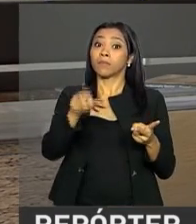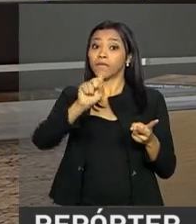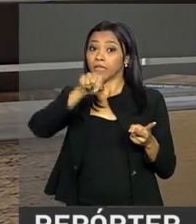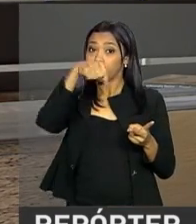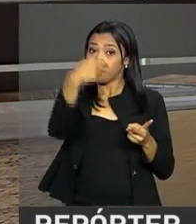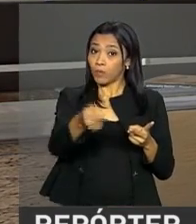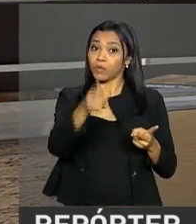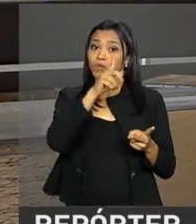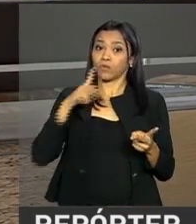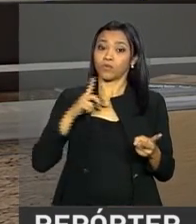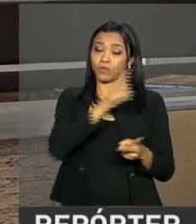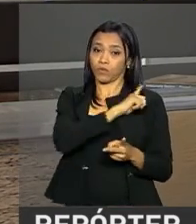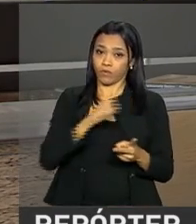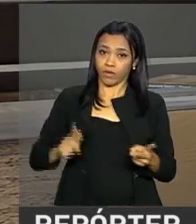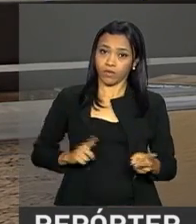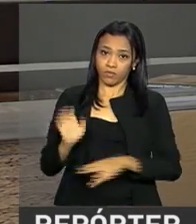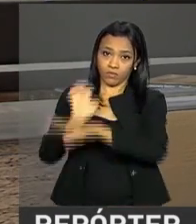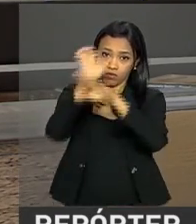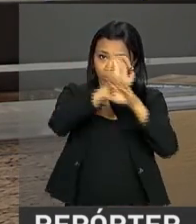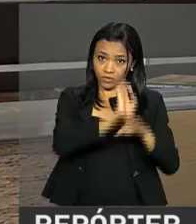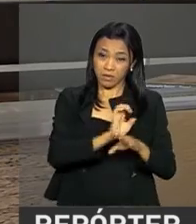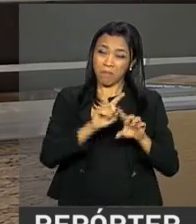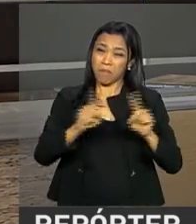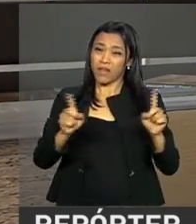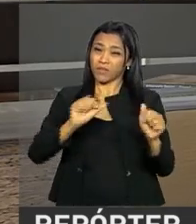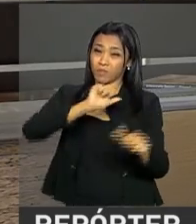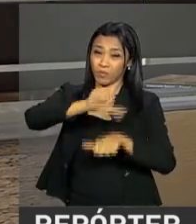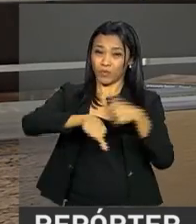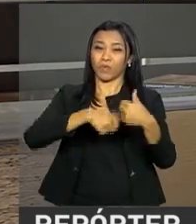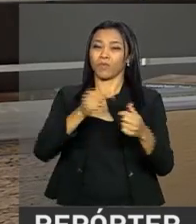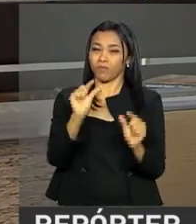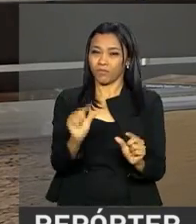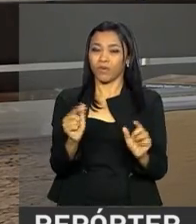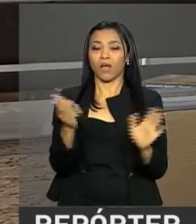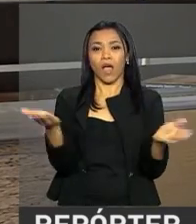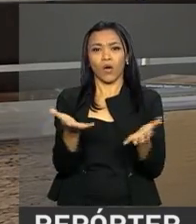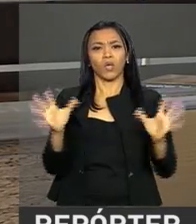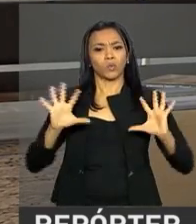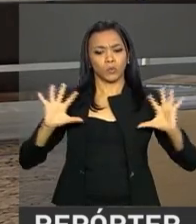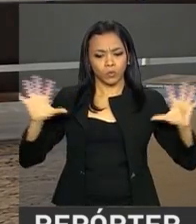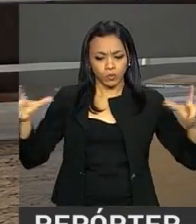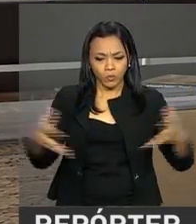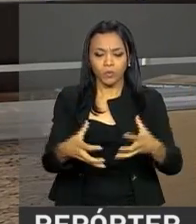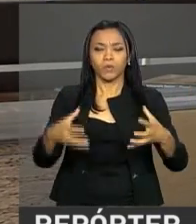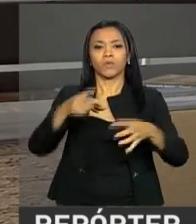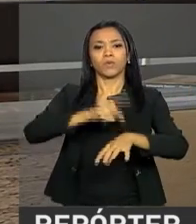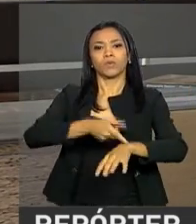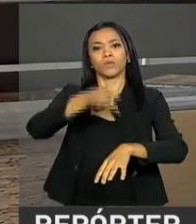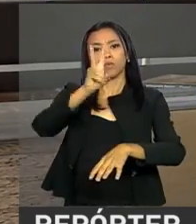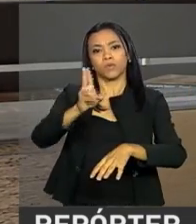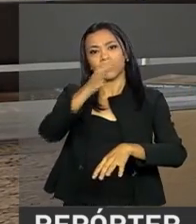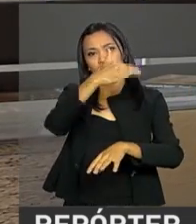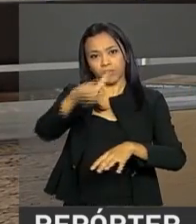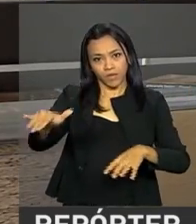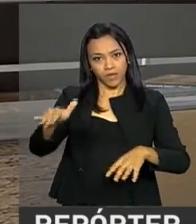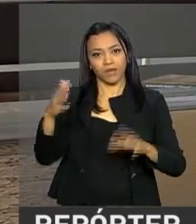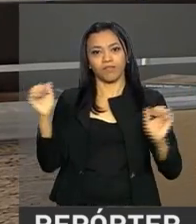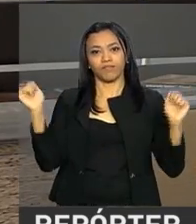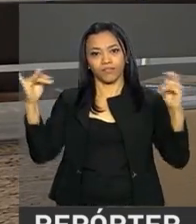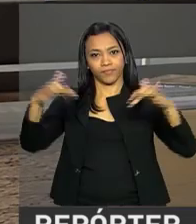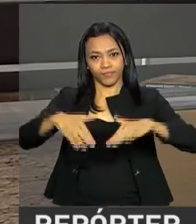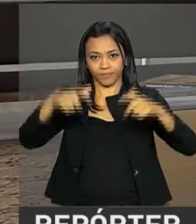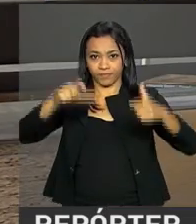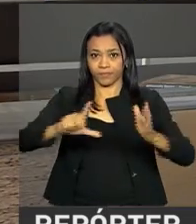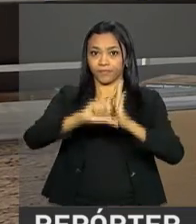depois o presidente se reunirá com os governadores mas houve uma alteração e agora todos vão se reunir a partir das duas e meia então aqui no palácio do